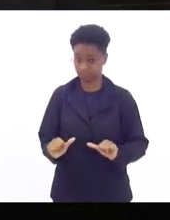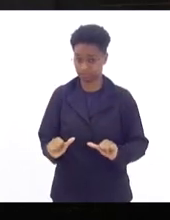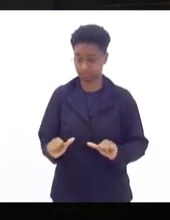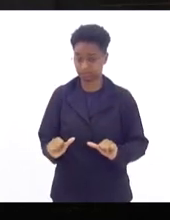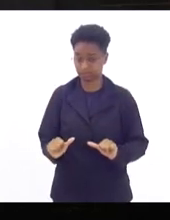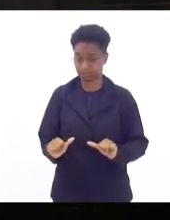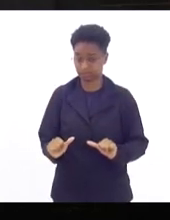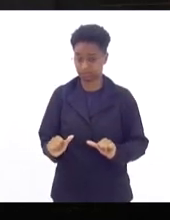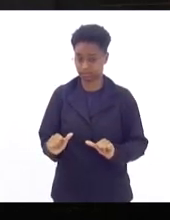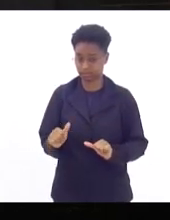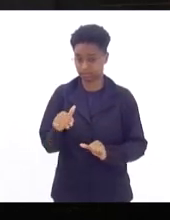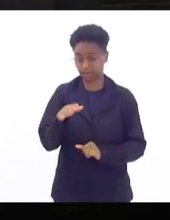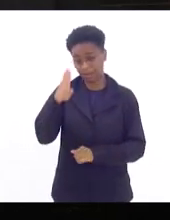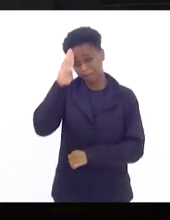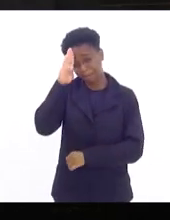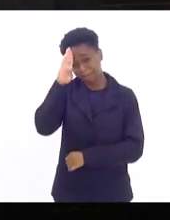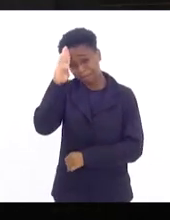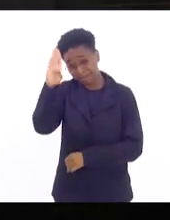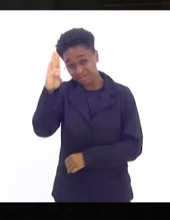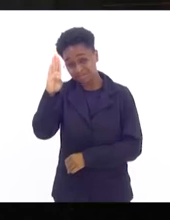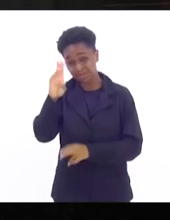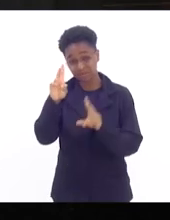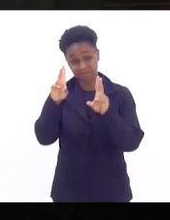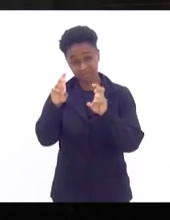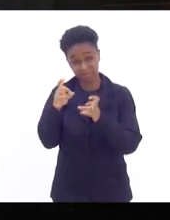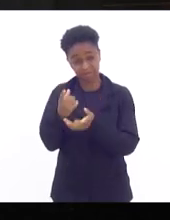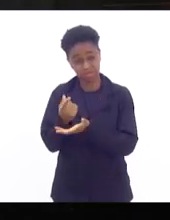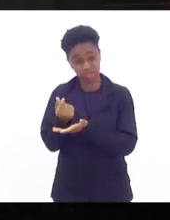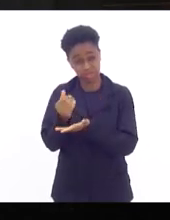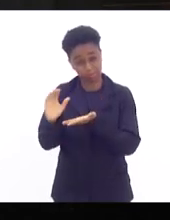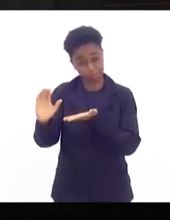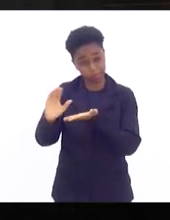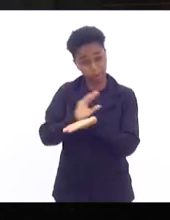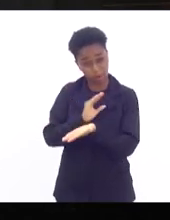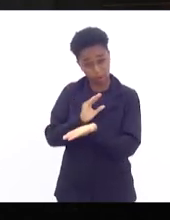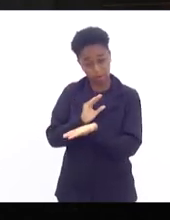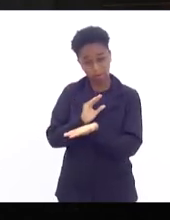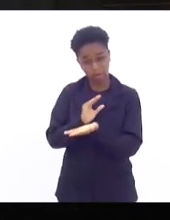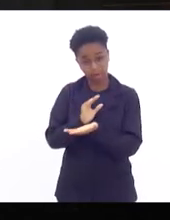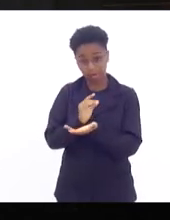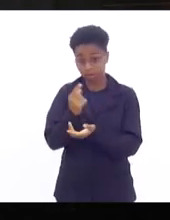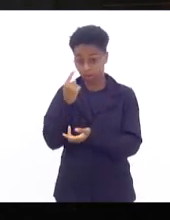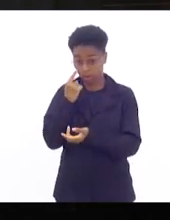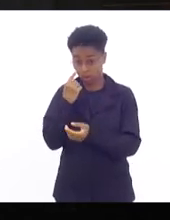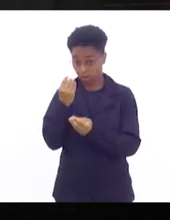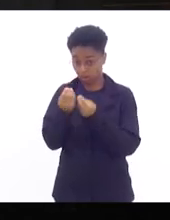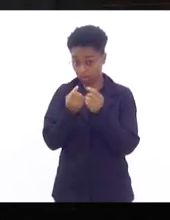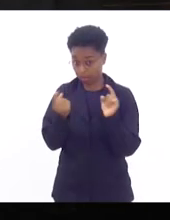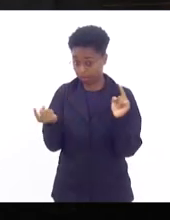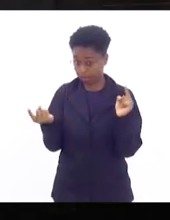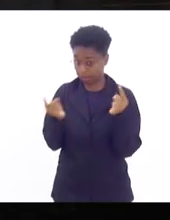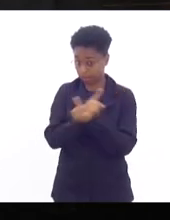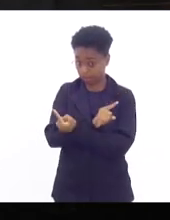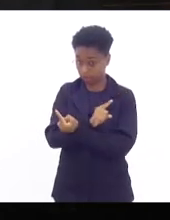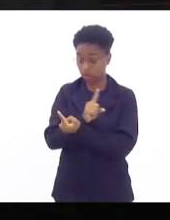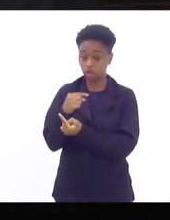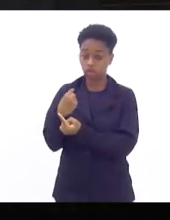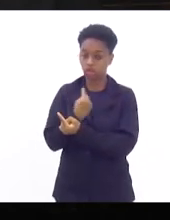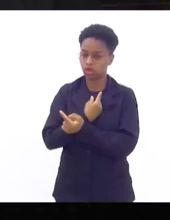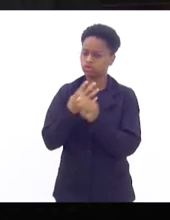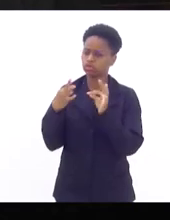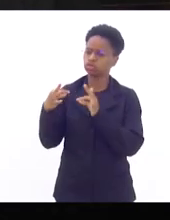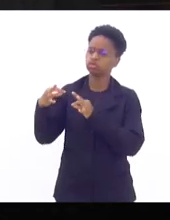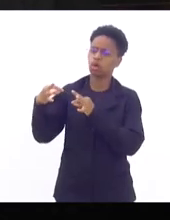aspecto principalmente das receitas. E olha a contradição. Festejamos todos